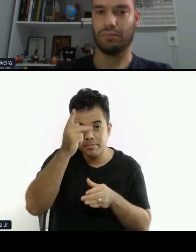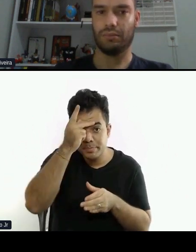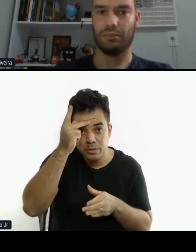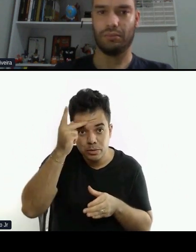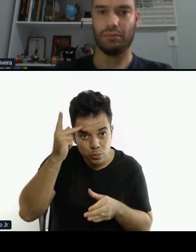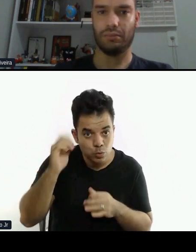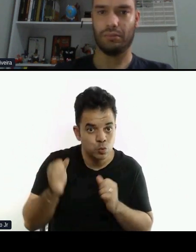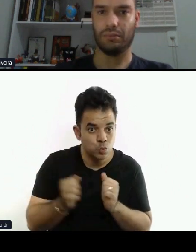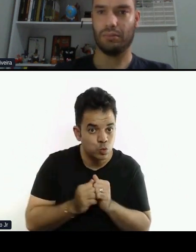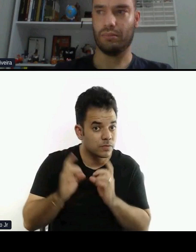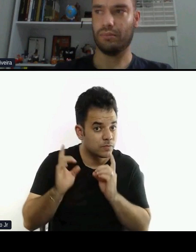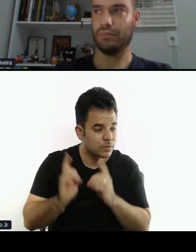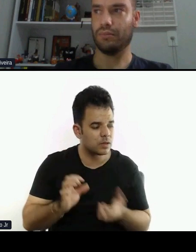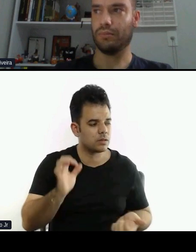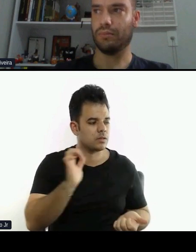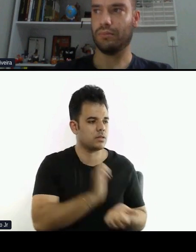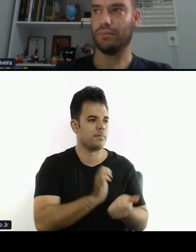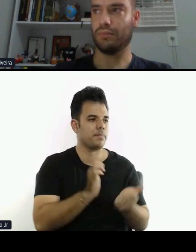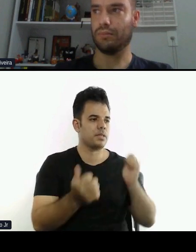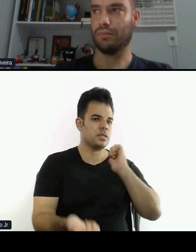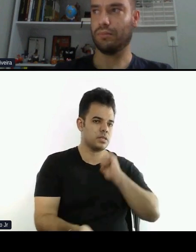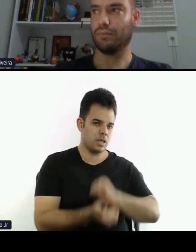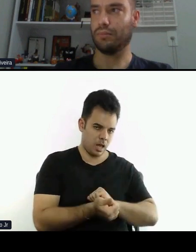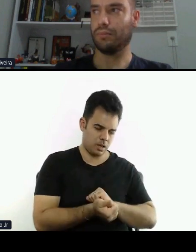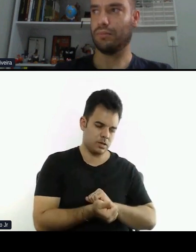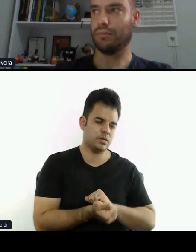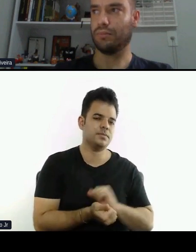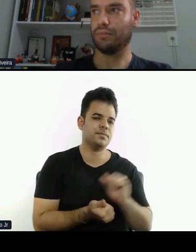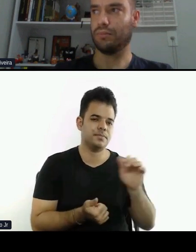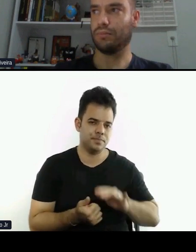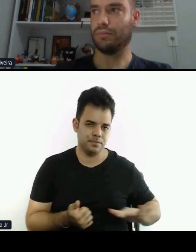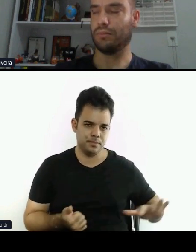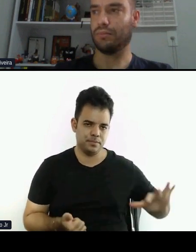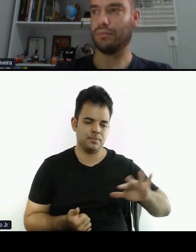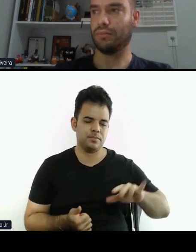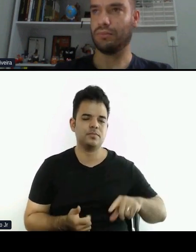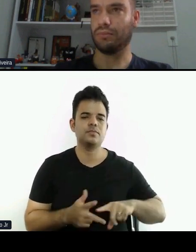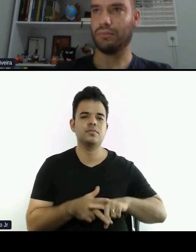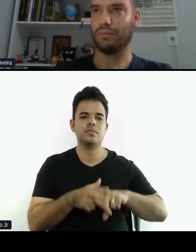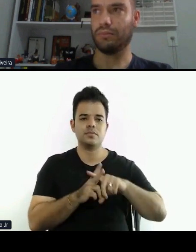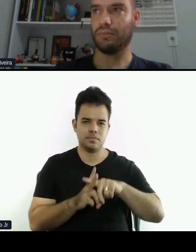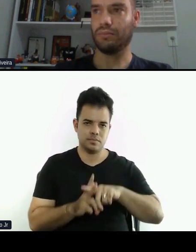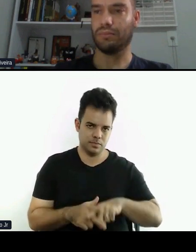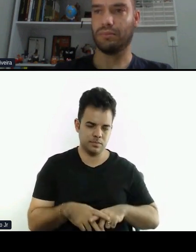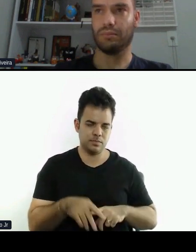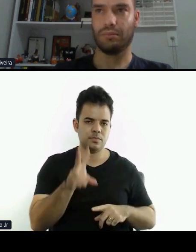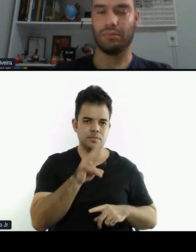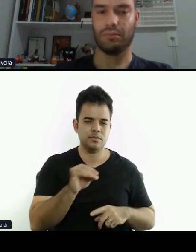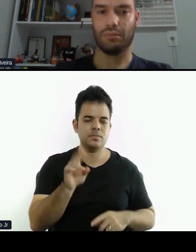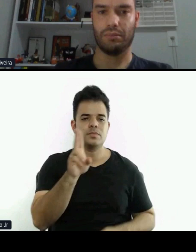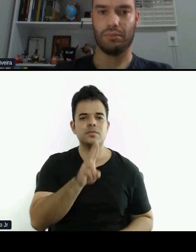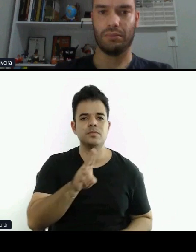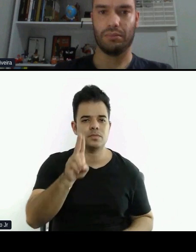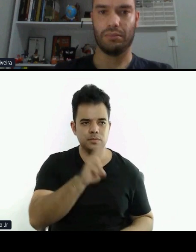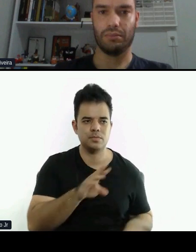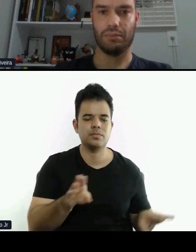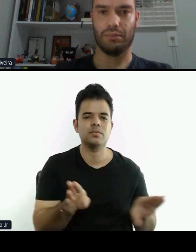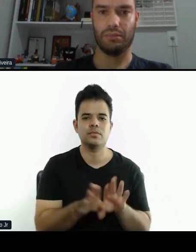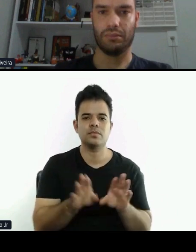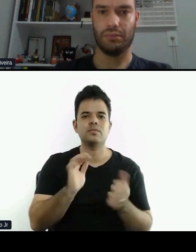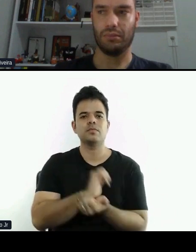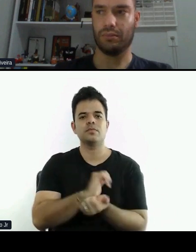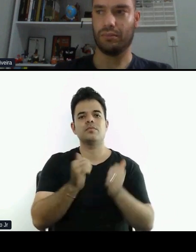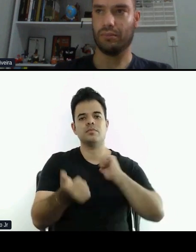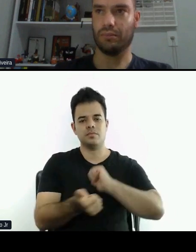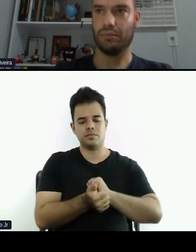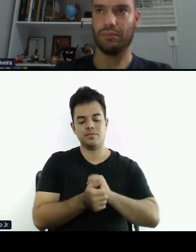os teus ambientes, né? As ferramentas que ele vai utilizar tem que ser adequado. Você também